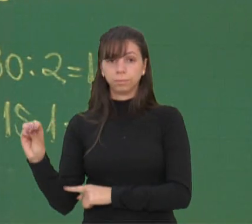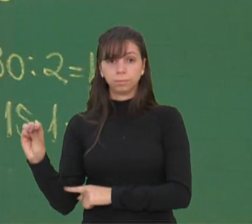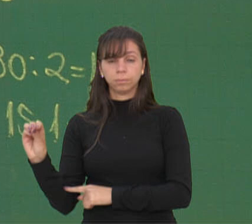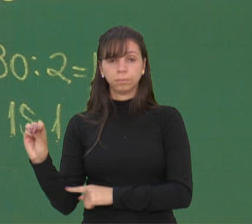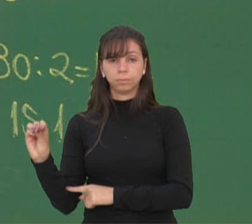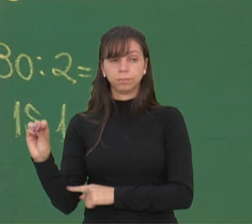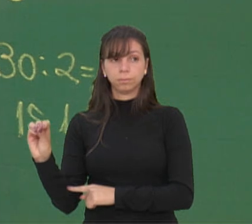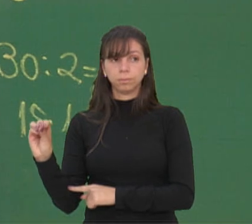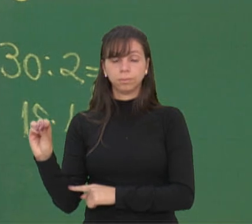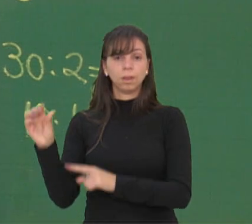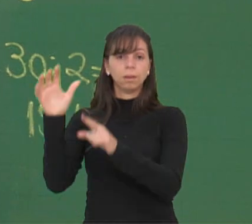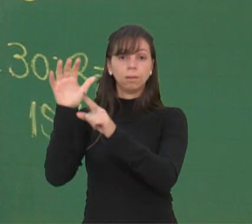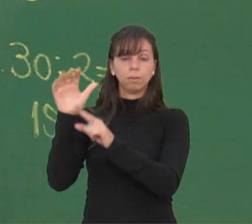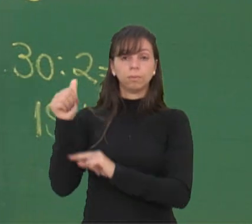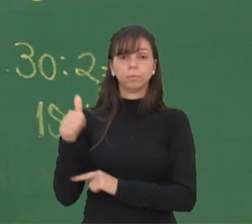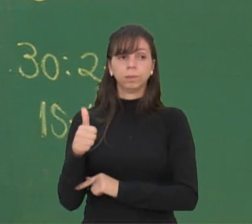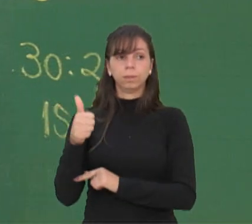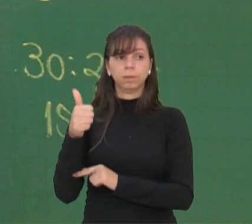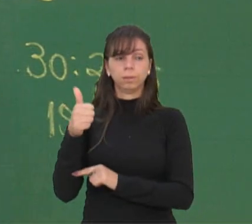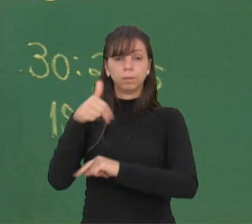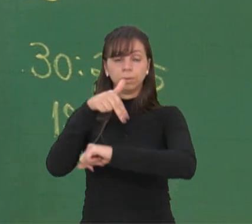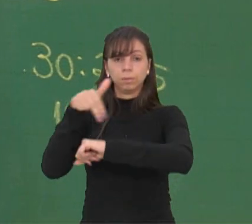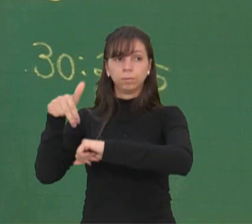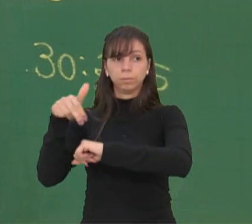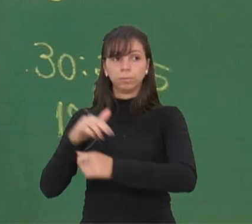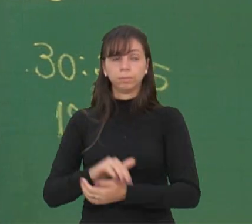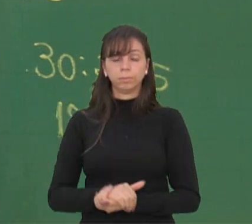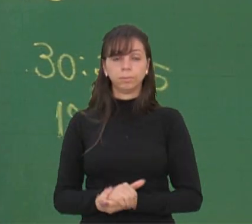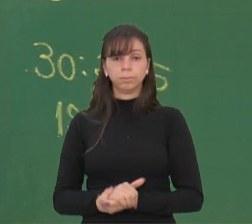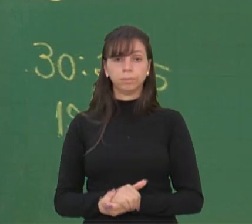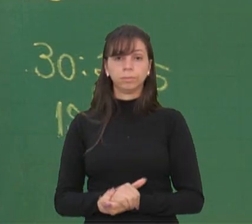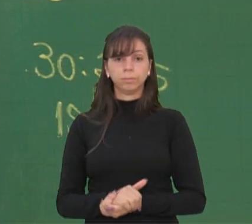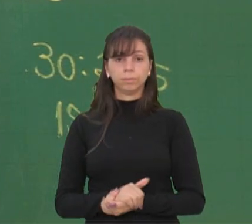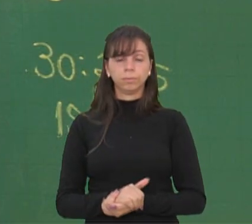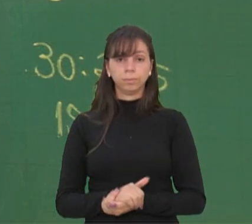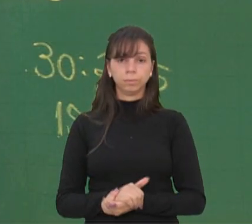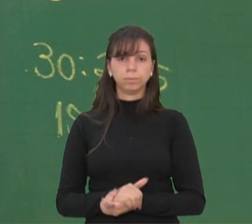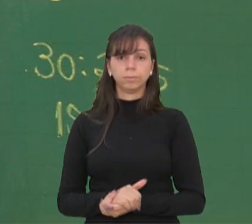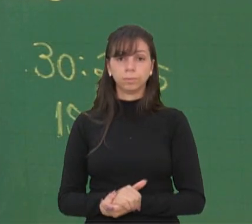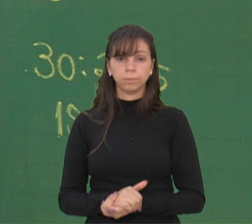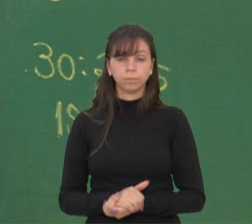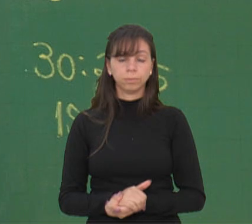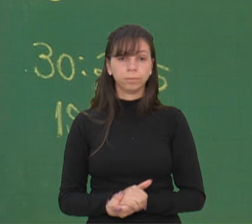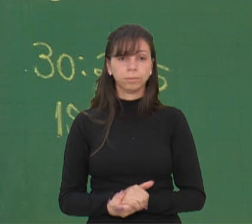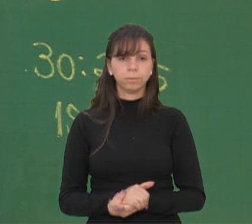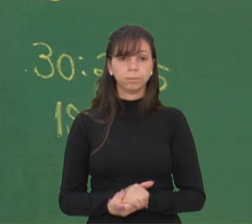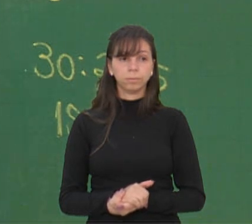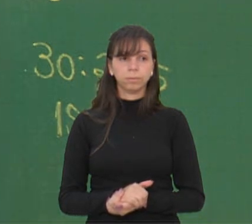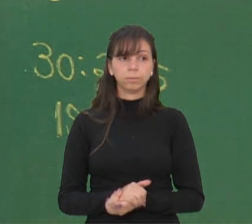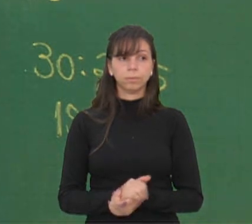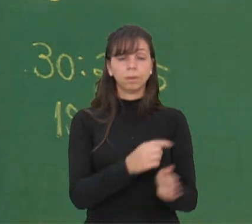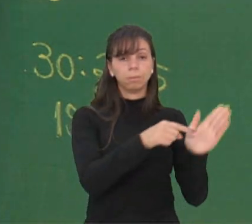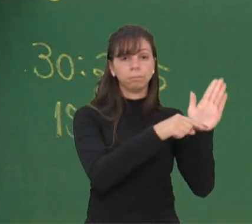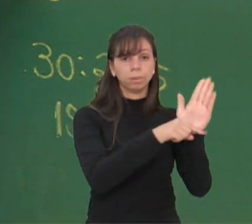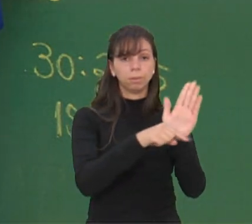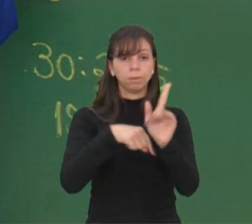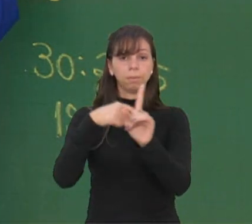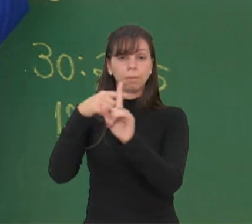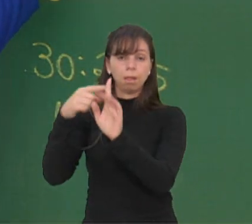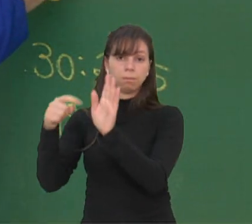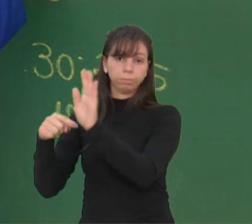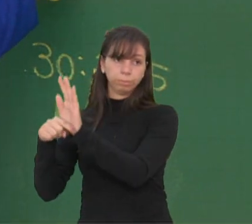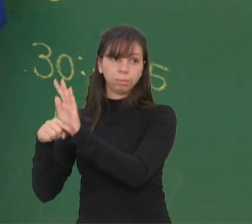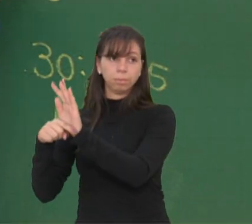numerador. Ó, menos 12 com menos 10 é menos 22. Menos 22 mais 15, menos 7. Sinal do